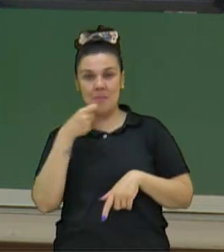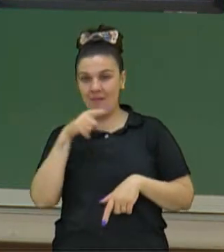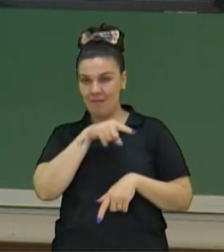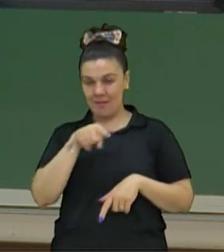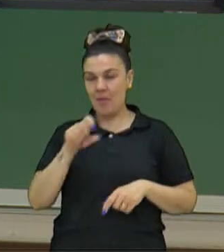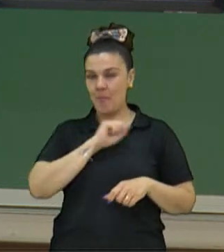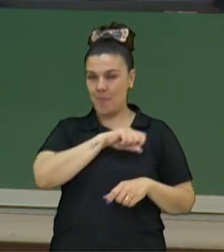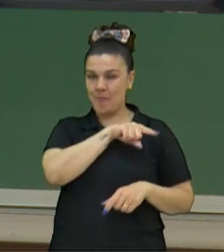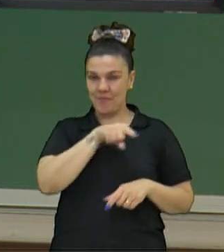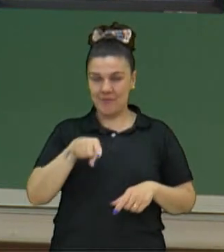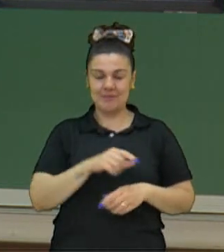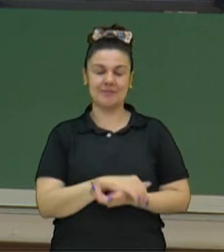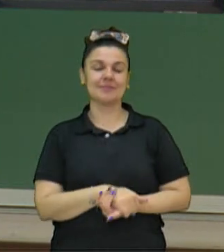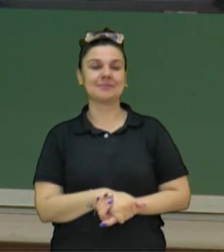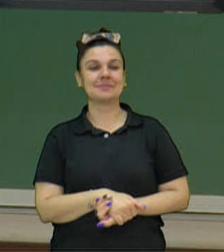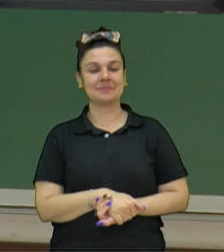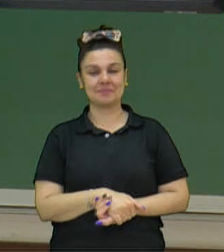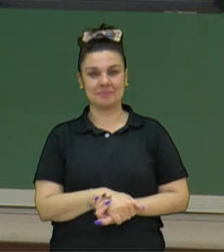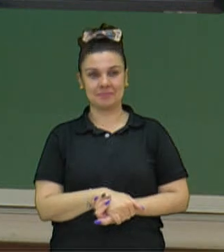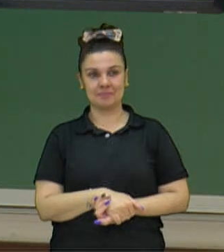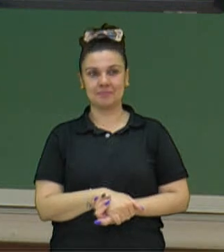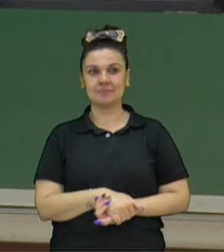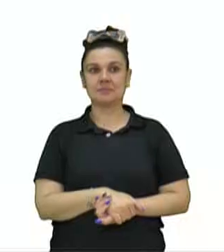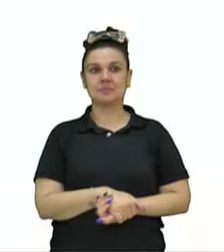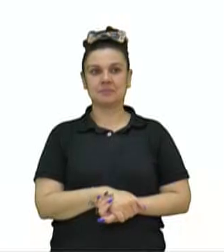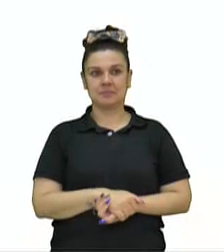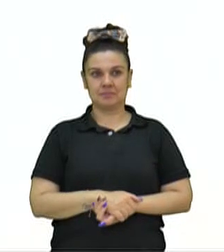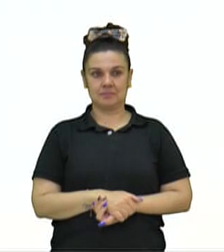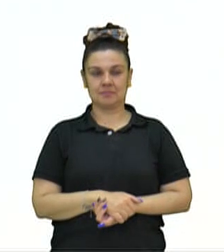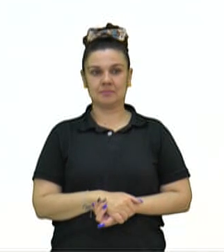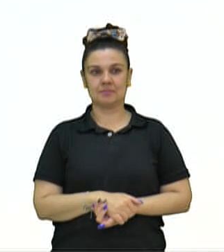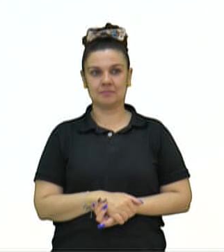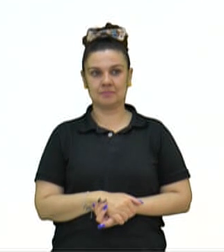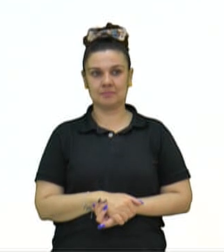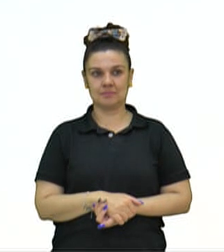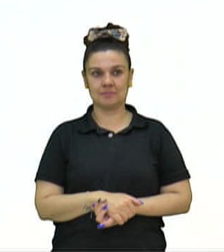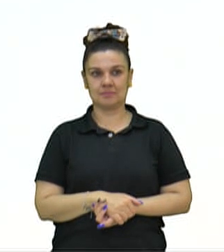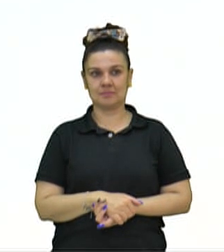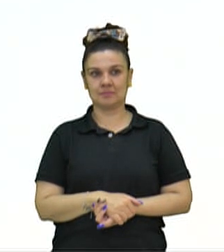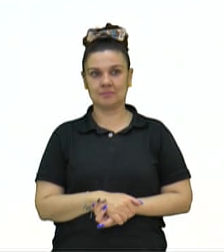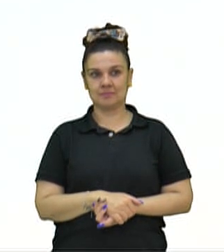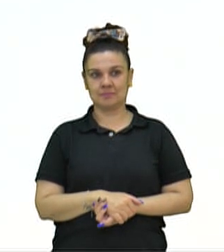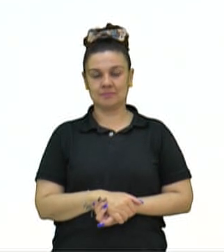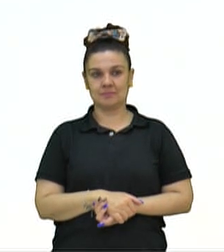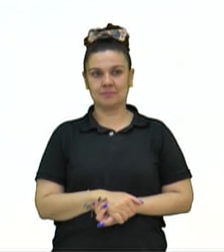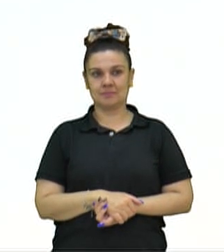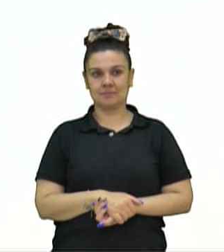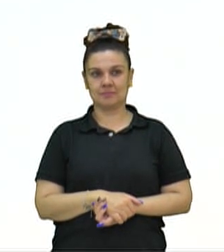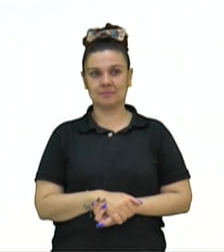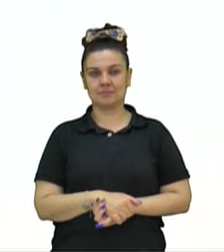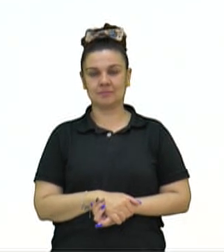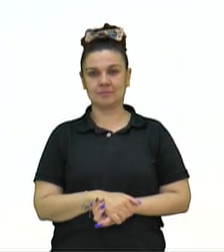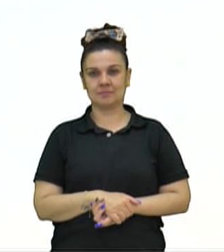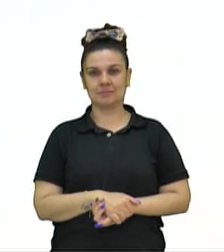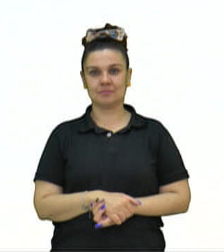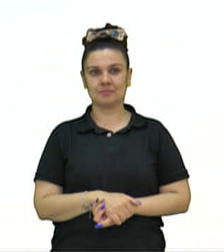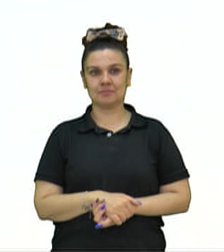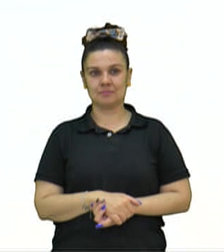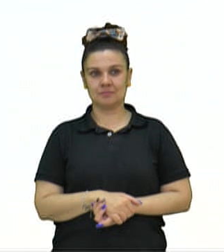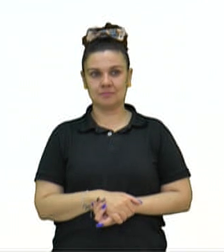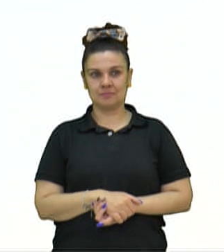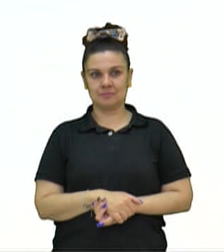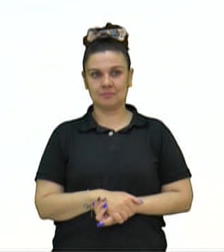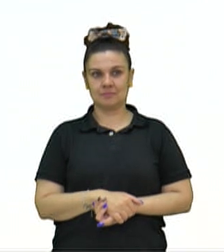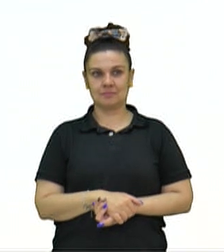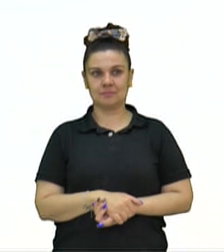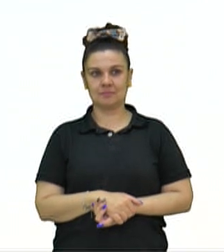esse lado de ser engraçado. Now, let's get started. Blue Man Group will rock your world,